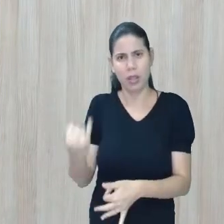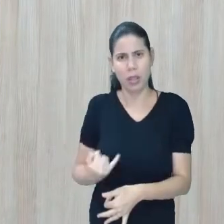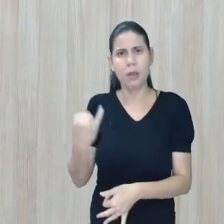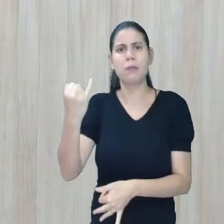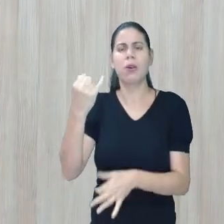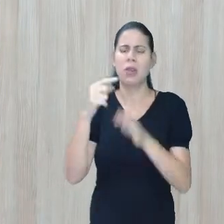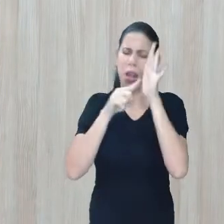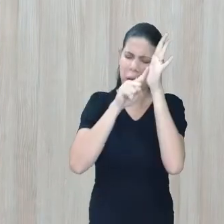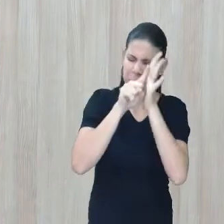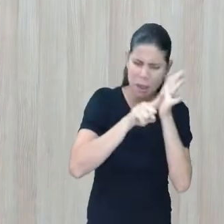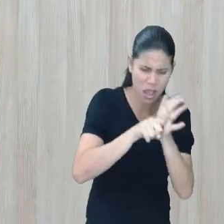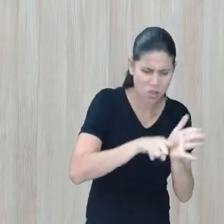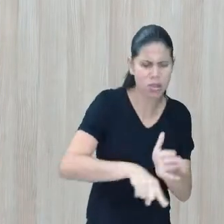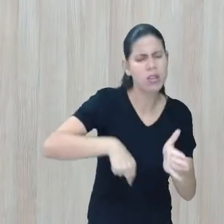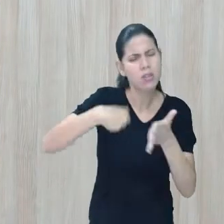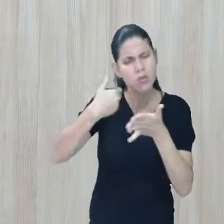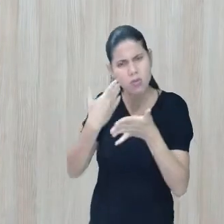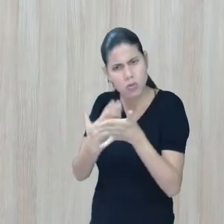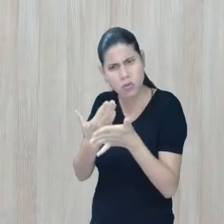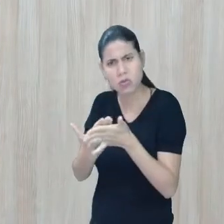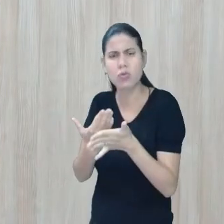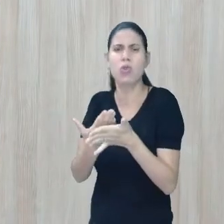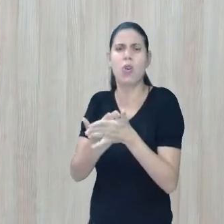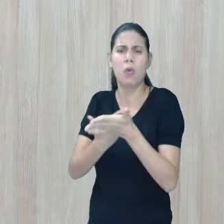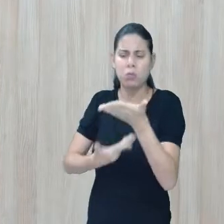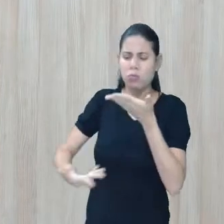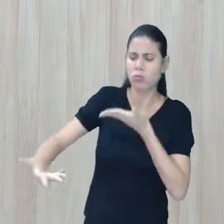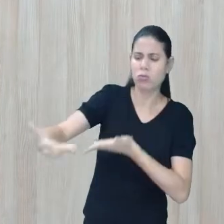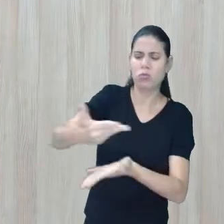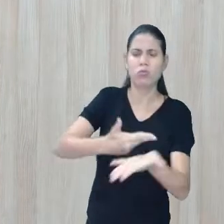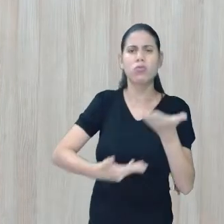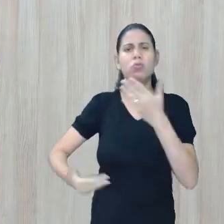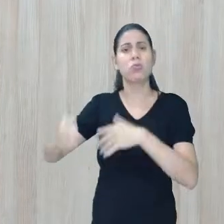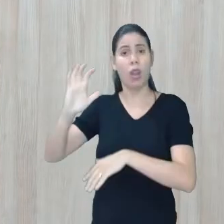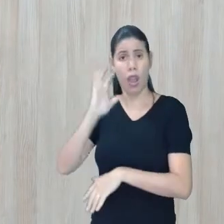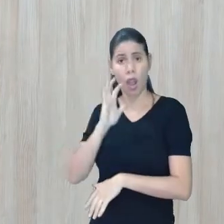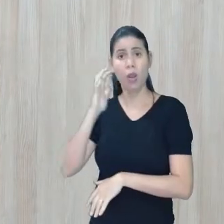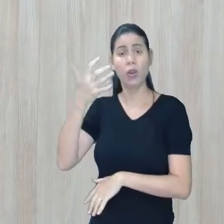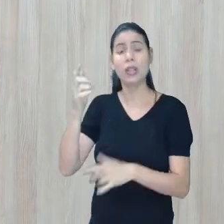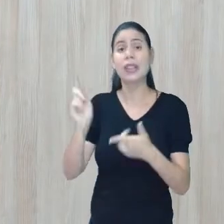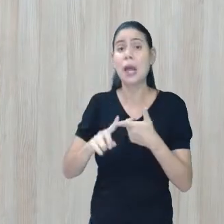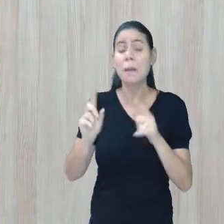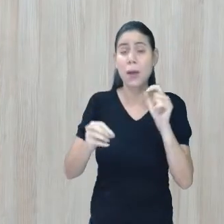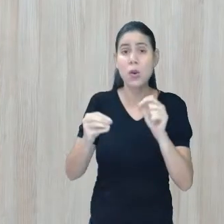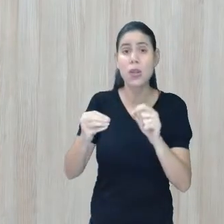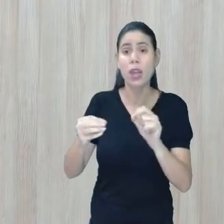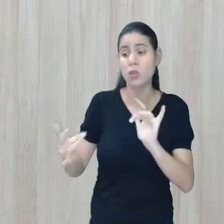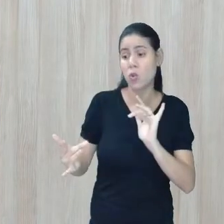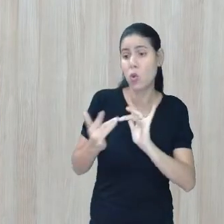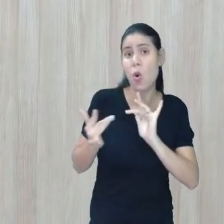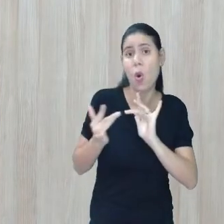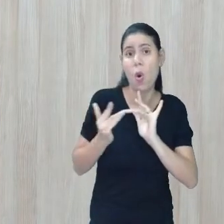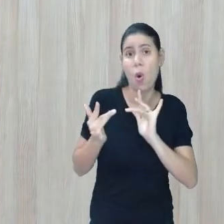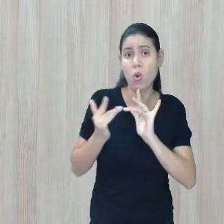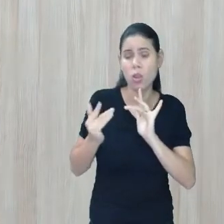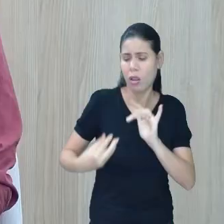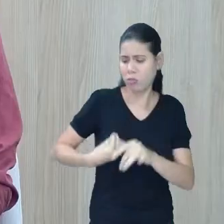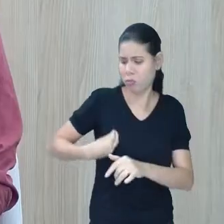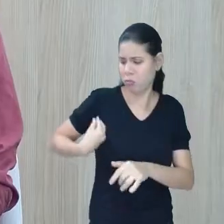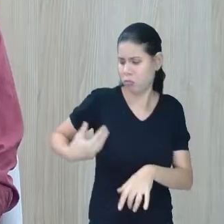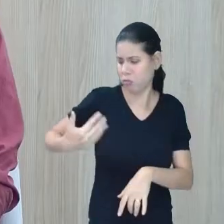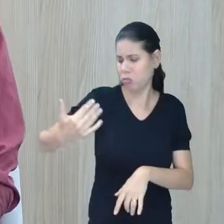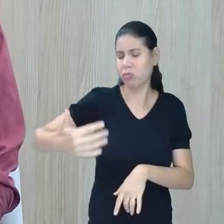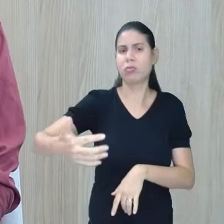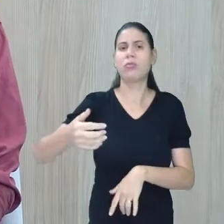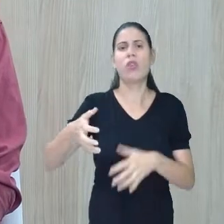muita pesquisa, muito estudo, para que essa interação, também com a convivência, não é isso, Carlinhos? A gente sabe